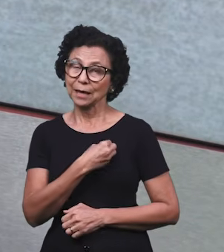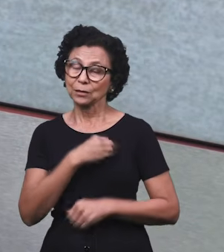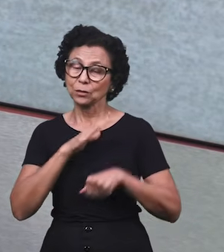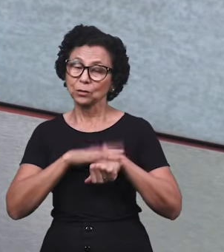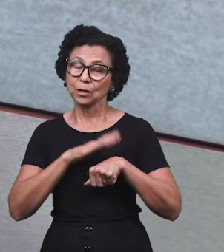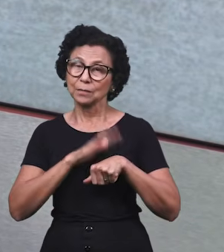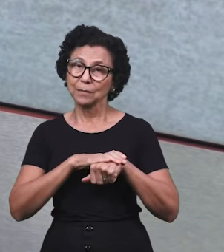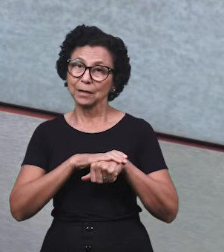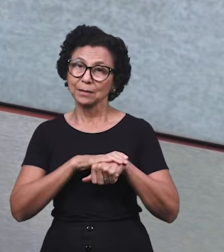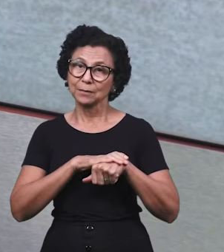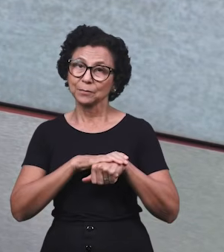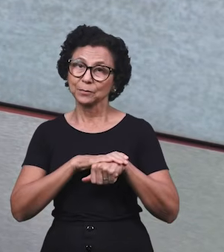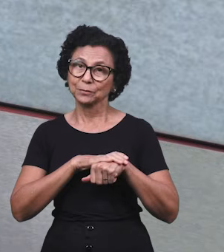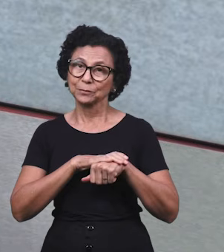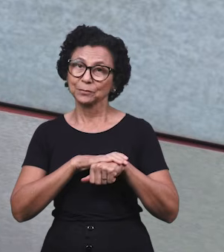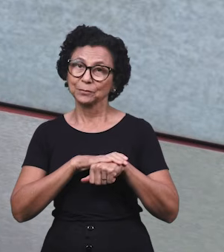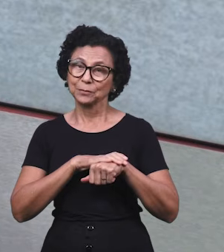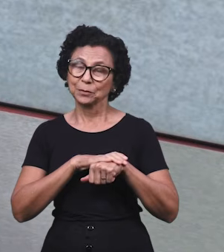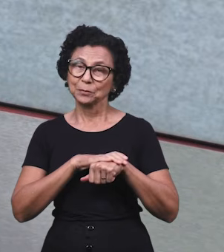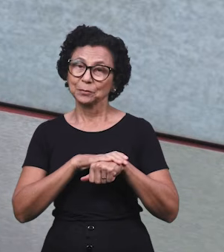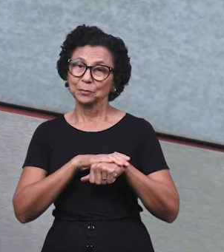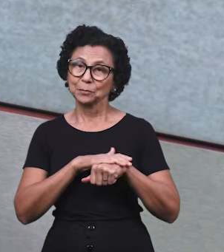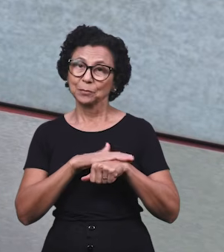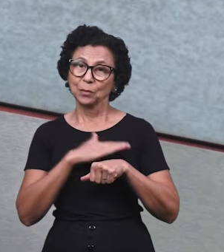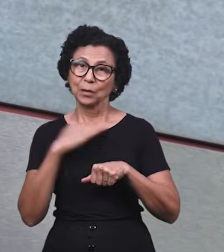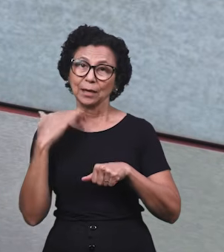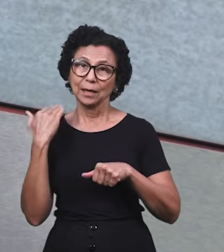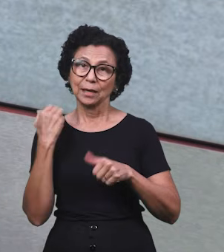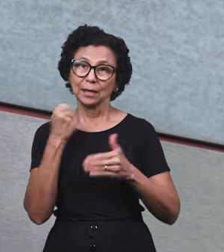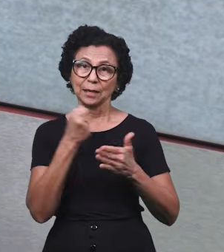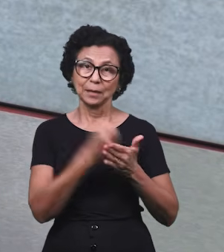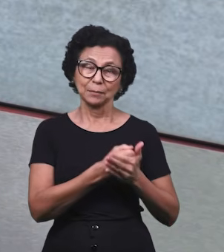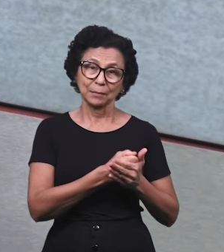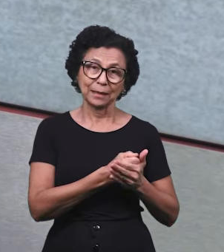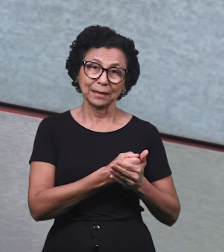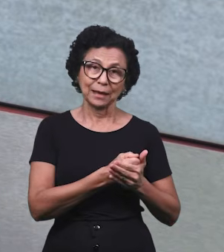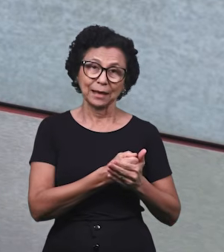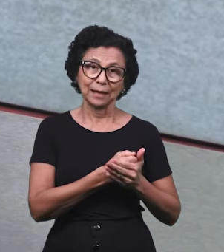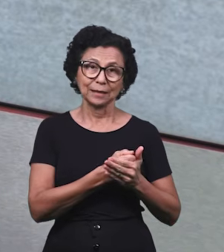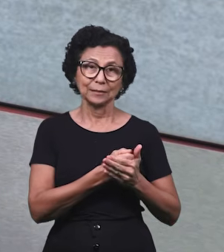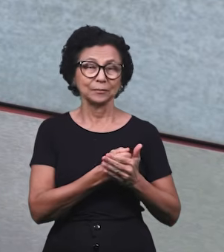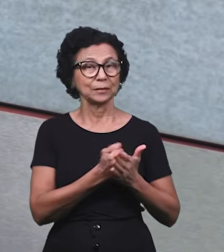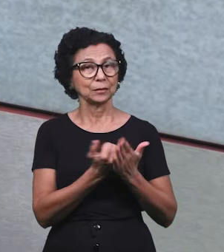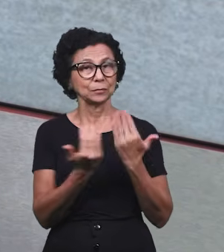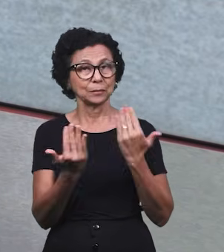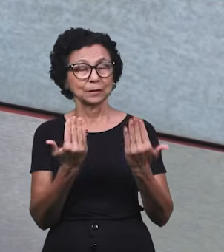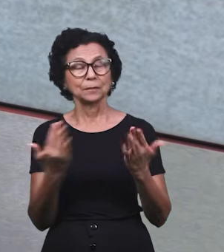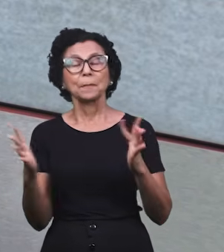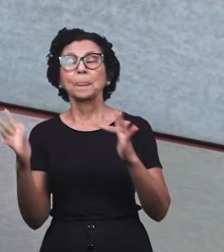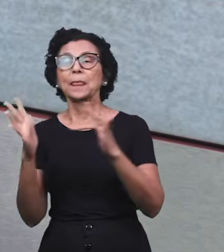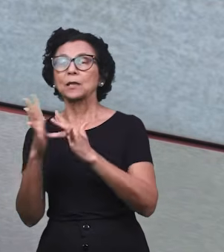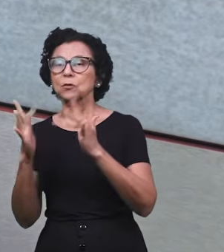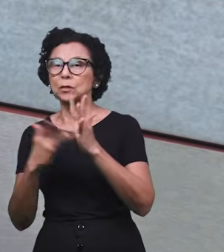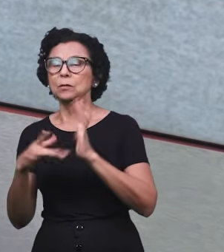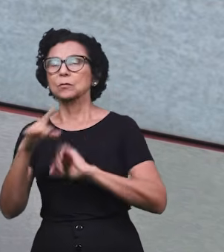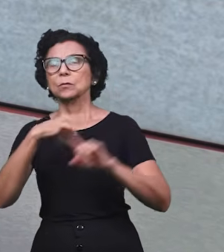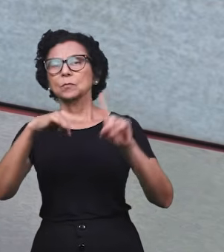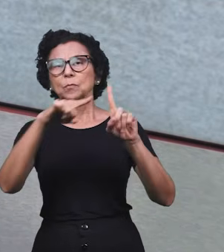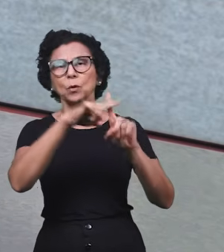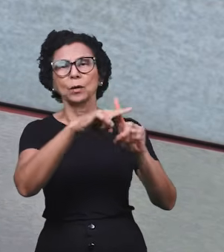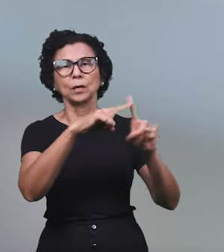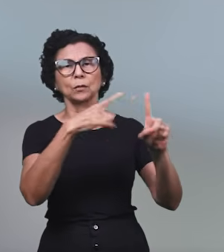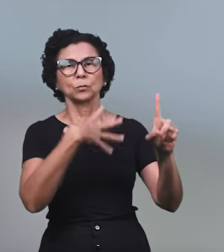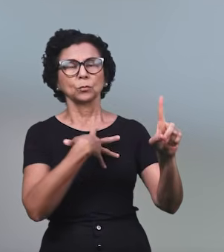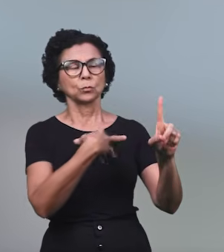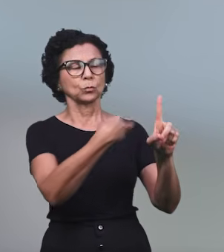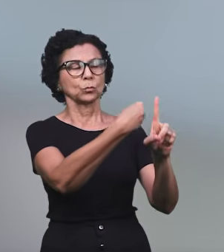vida, esse preço foi pago já pelo Senhor Jesus. E é por isso que você vai ver escrito na Bíblia. A palavra de